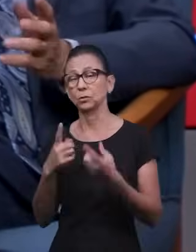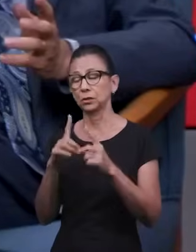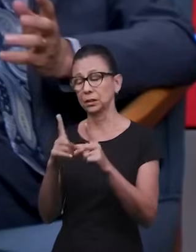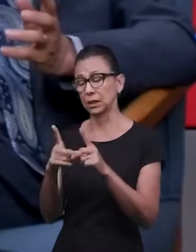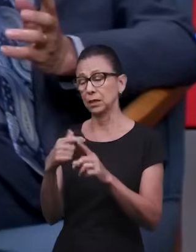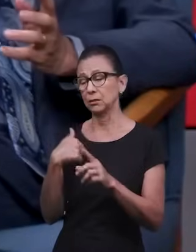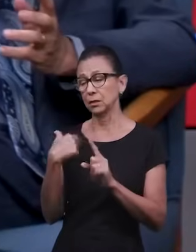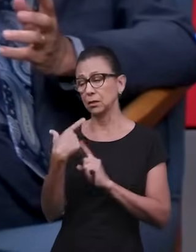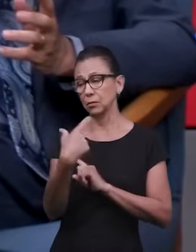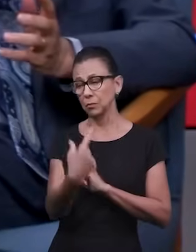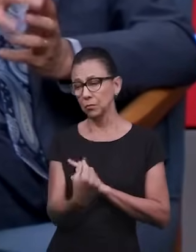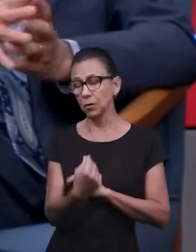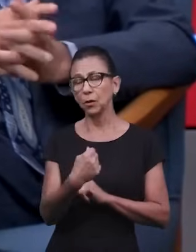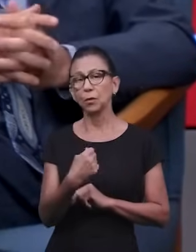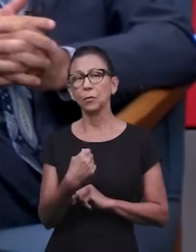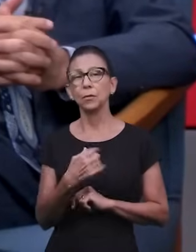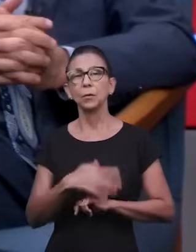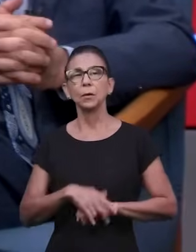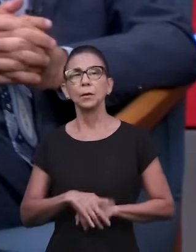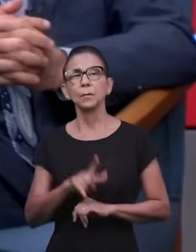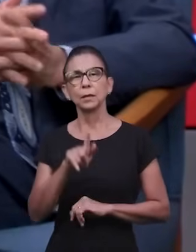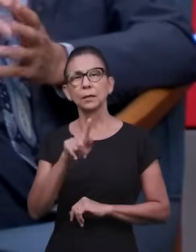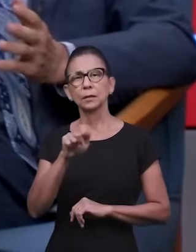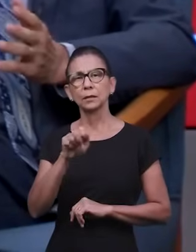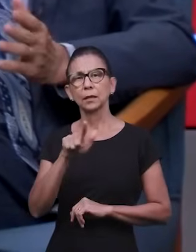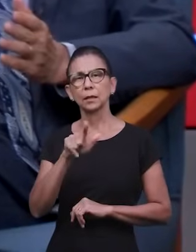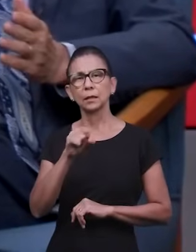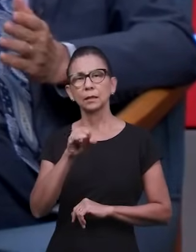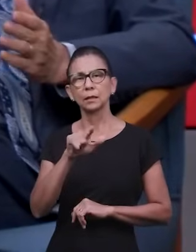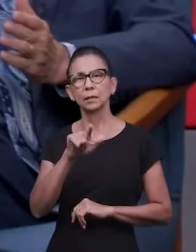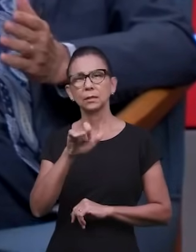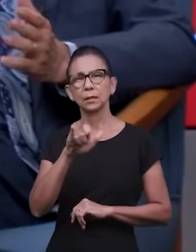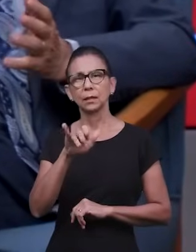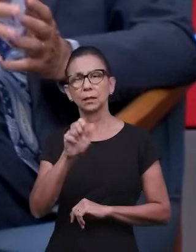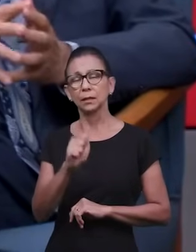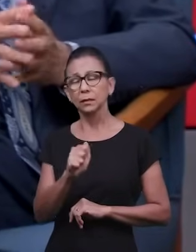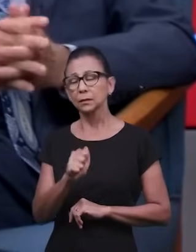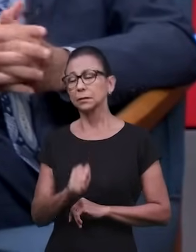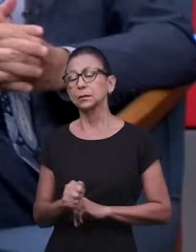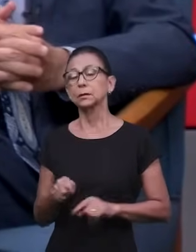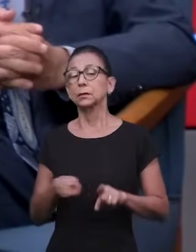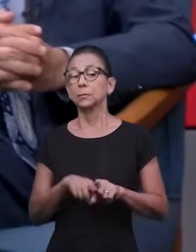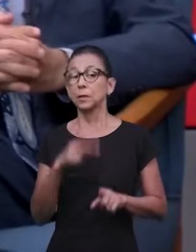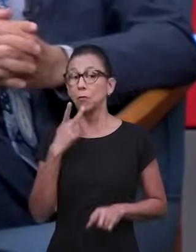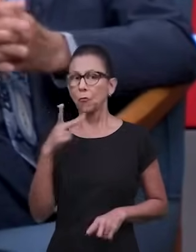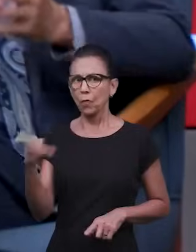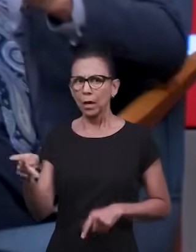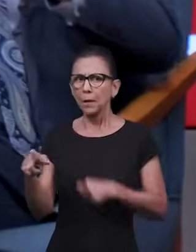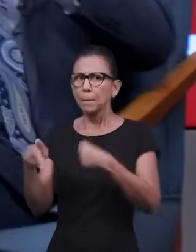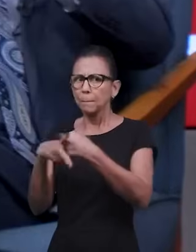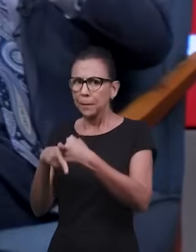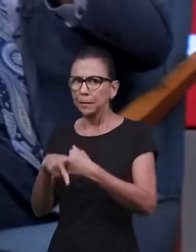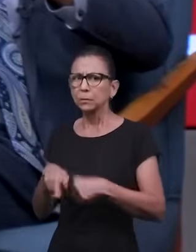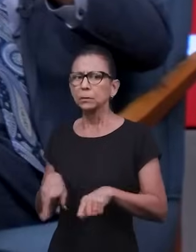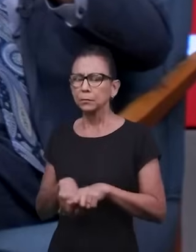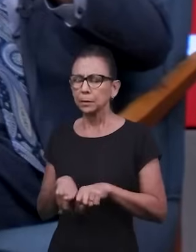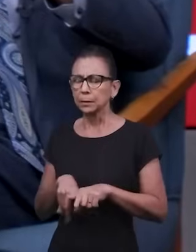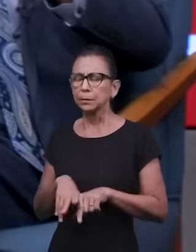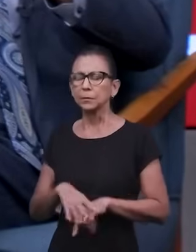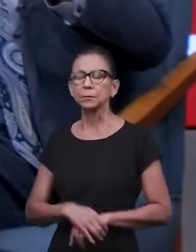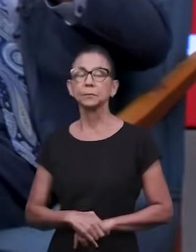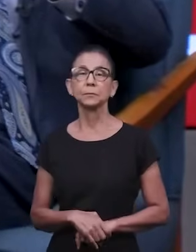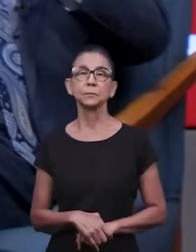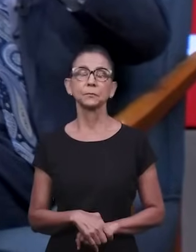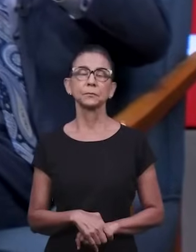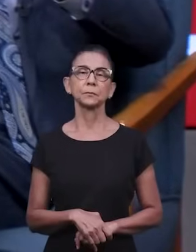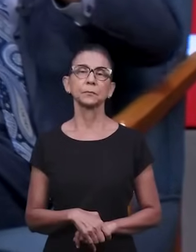para Galileia e diga Pedro Jesus teria uma conversa especial com Pedro e quando Jesus